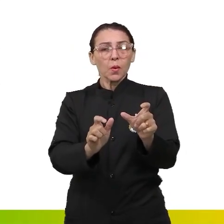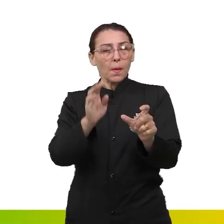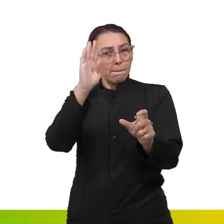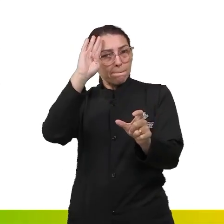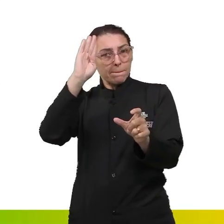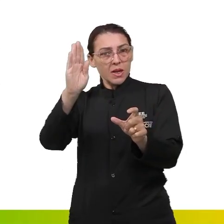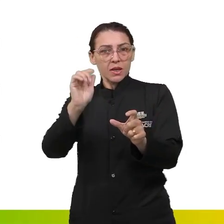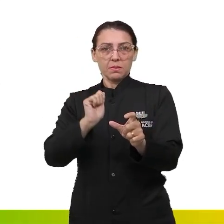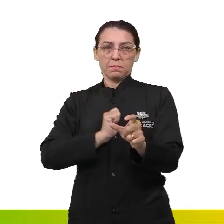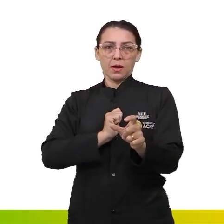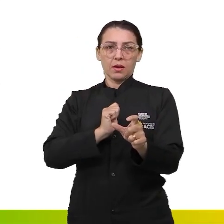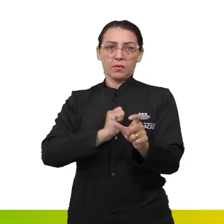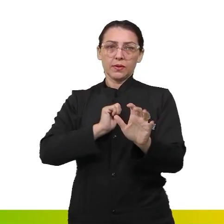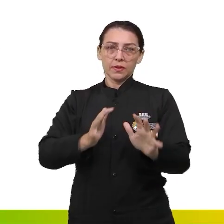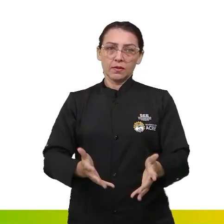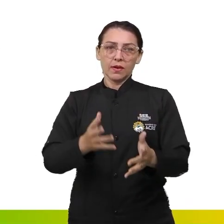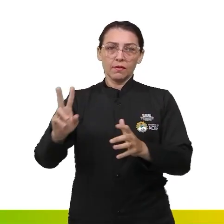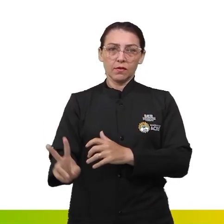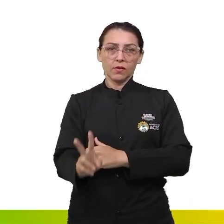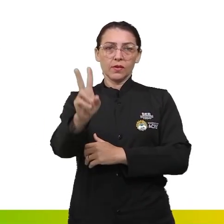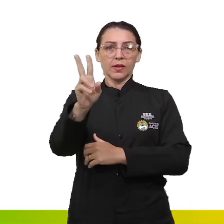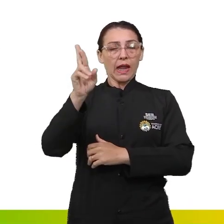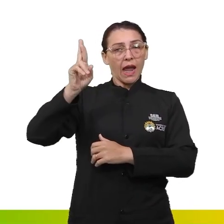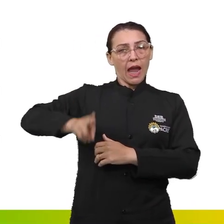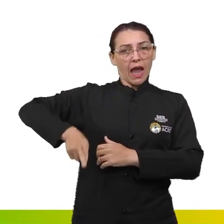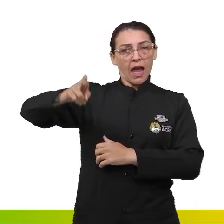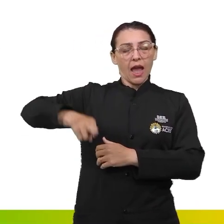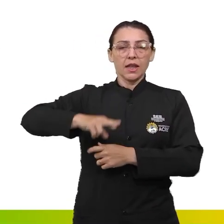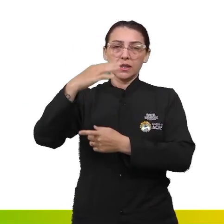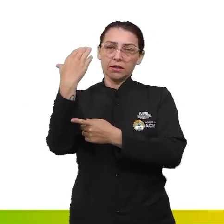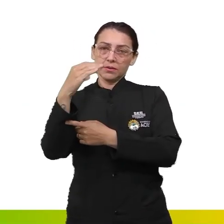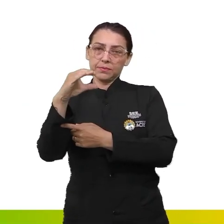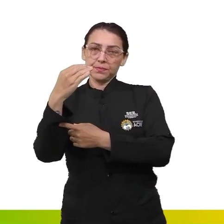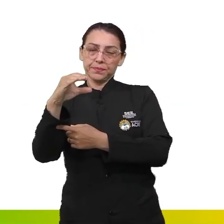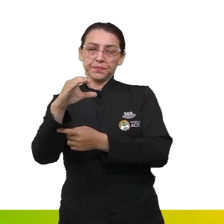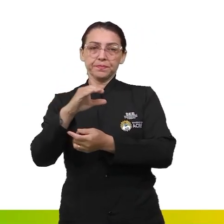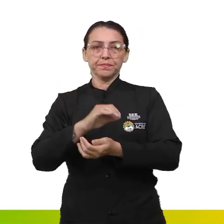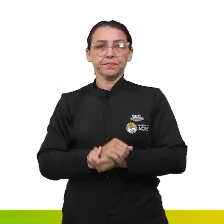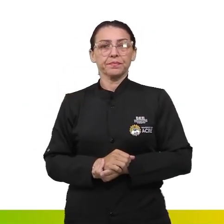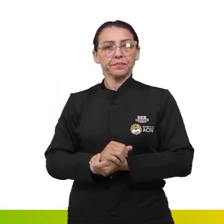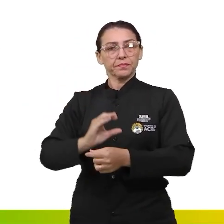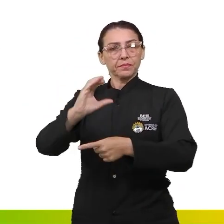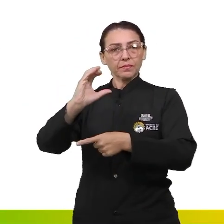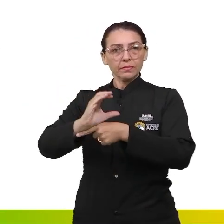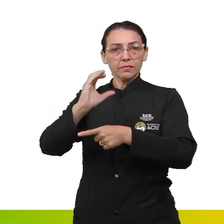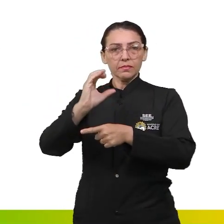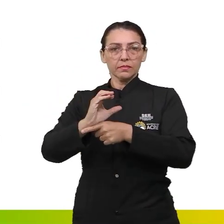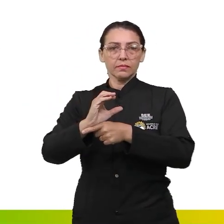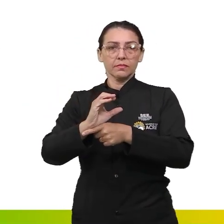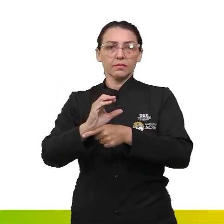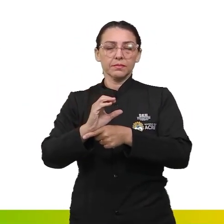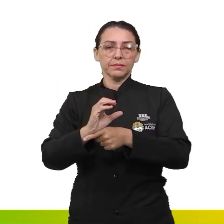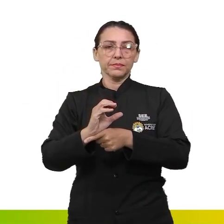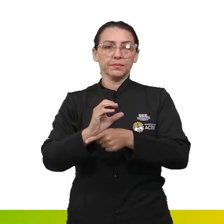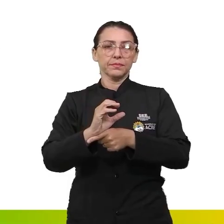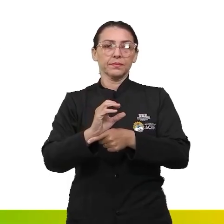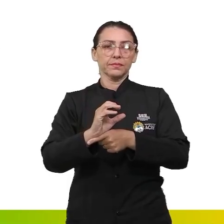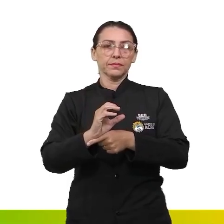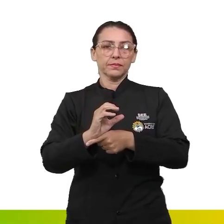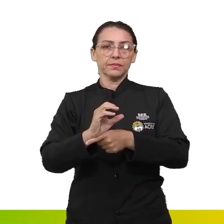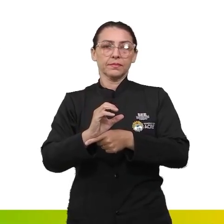do universo e incentivar a valorização da razão e da ciência.